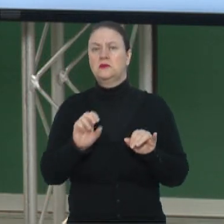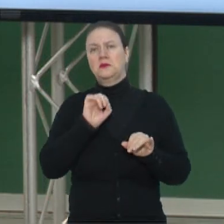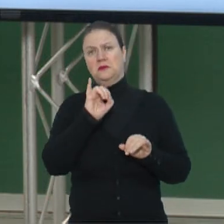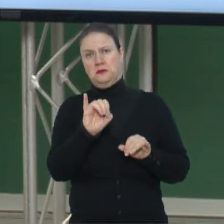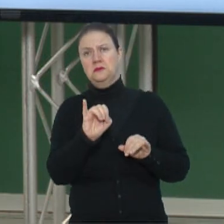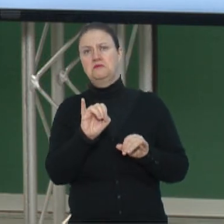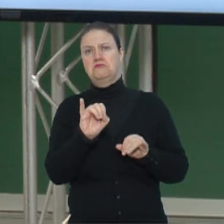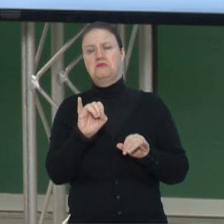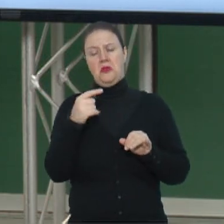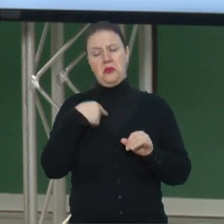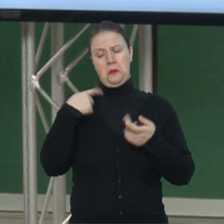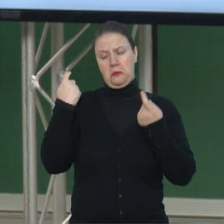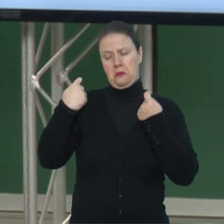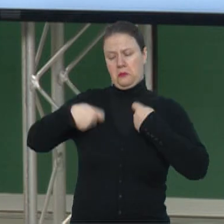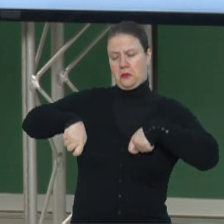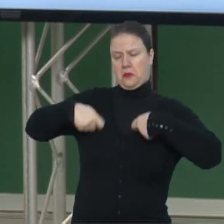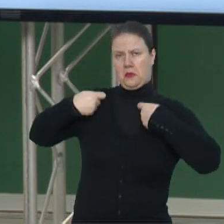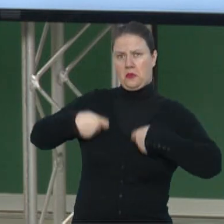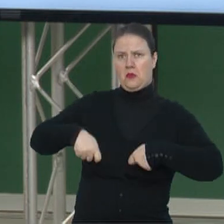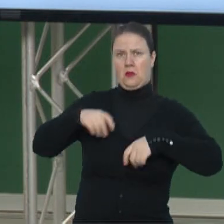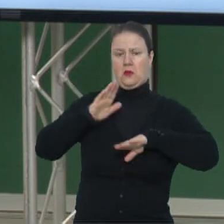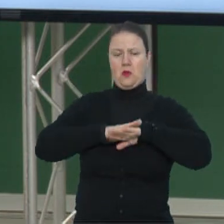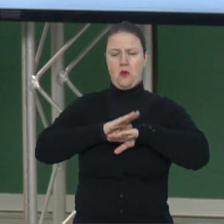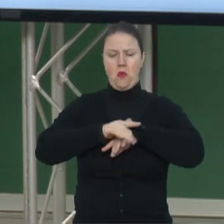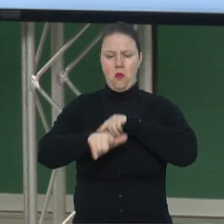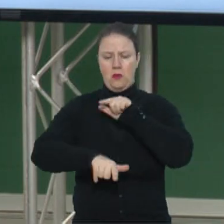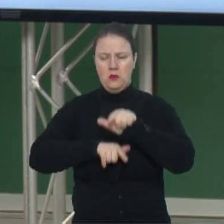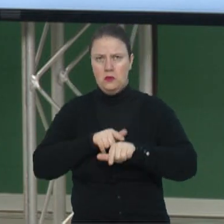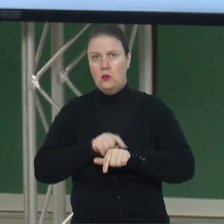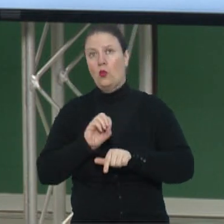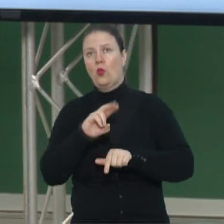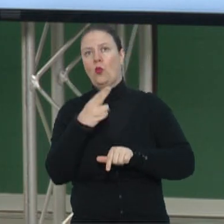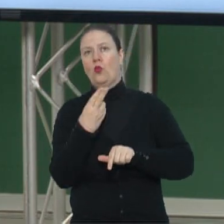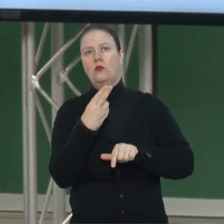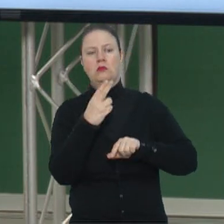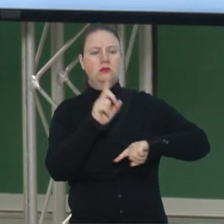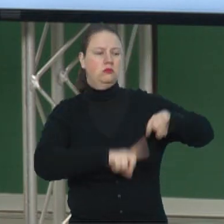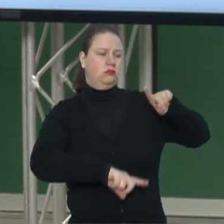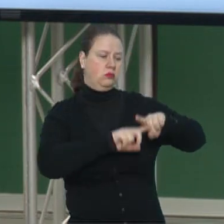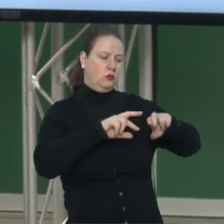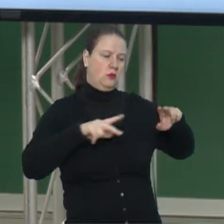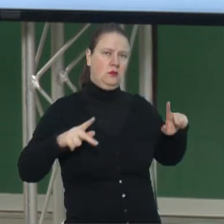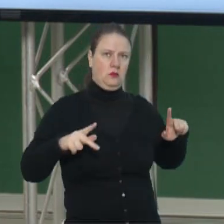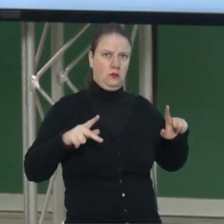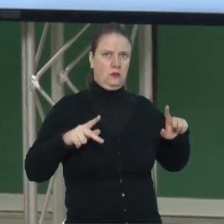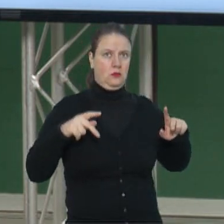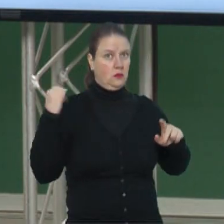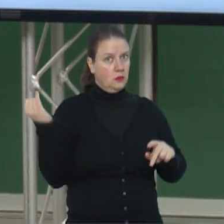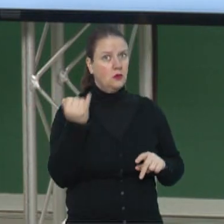se realmente eu preciso daquele serviço, daquele produto, e analisar. Isso é que é importante.